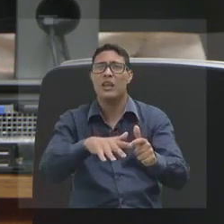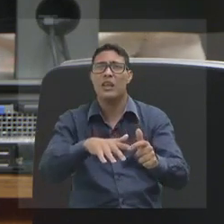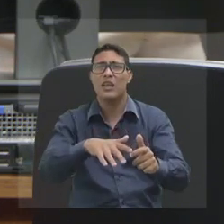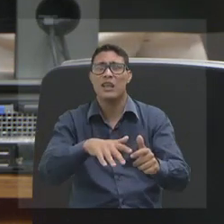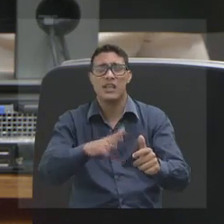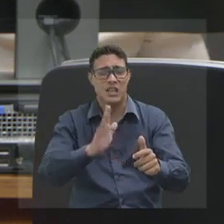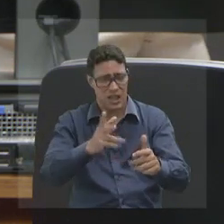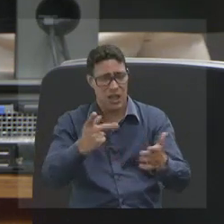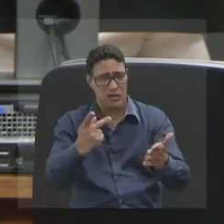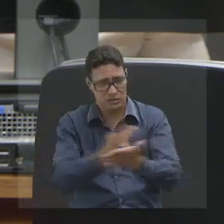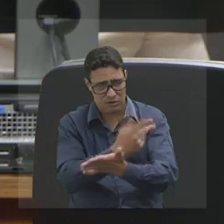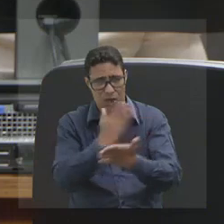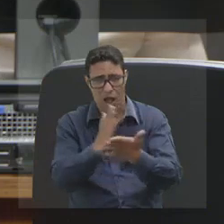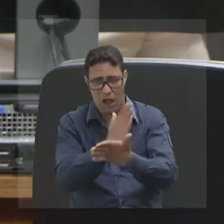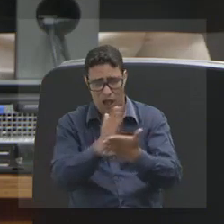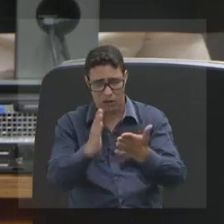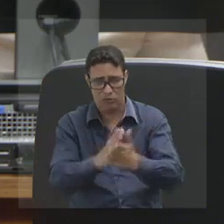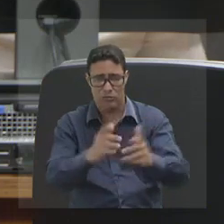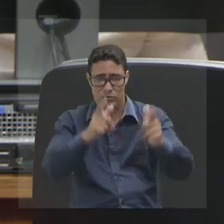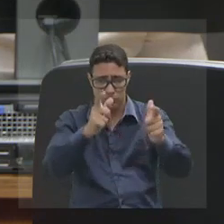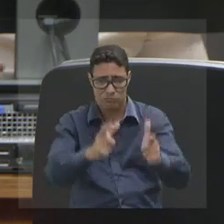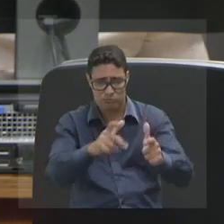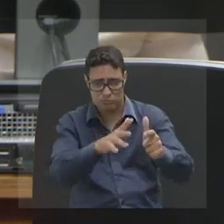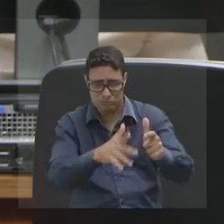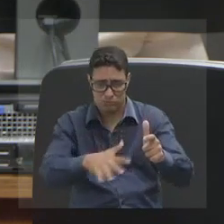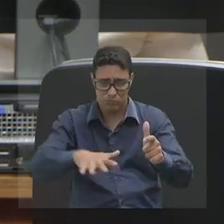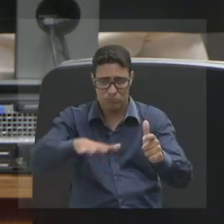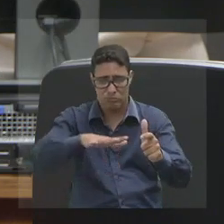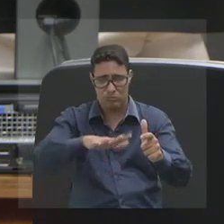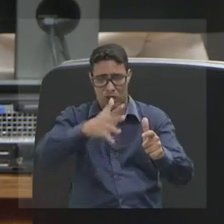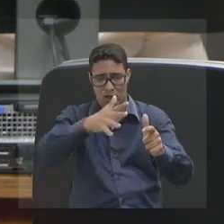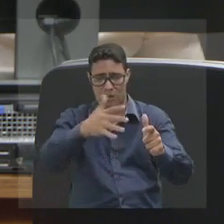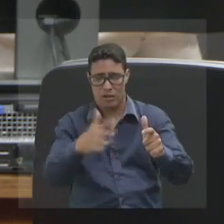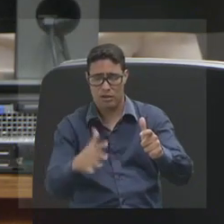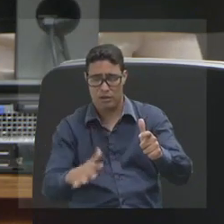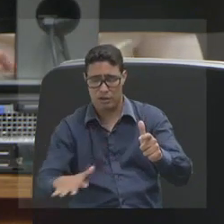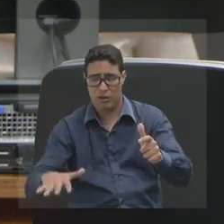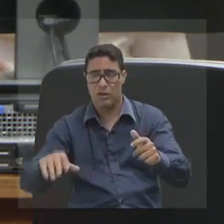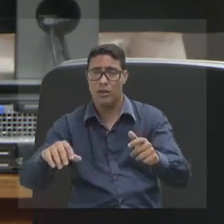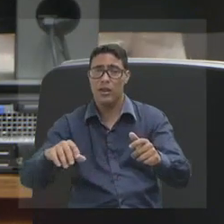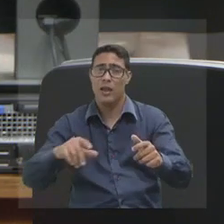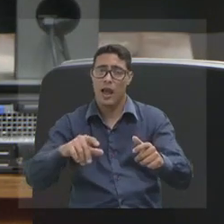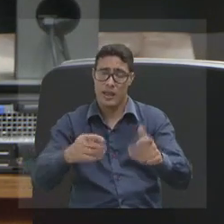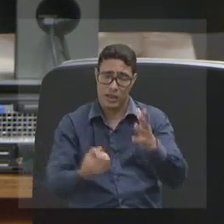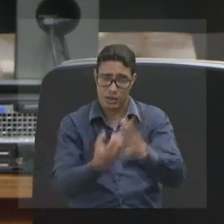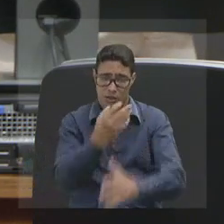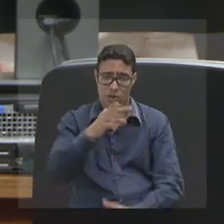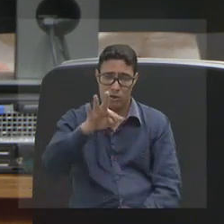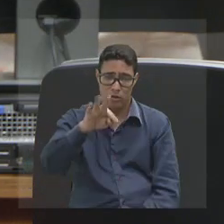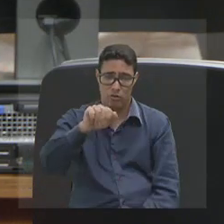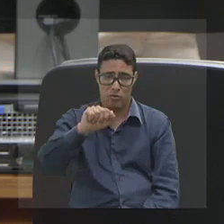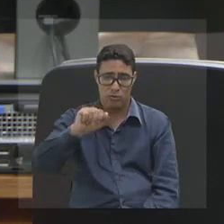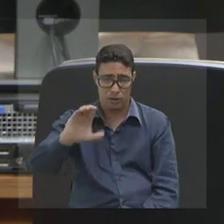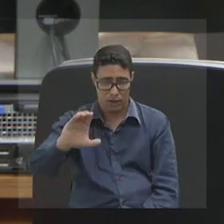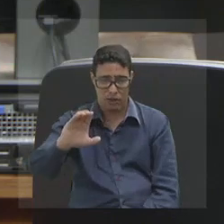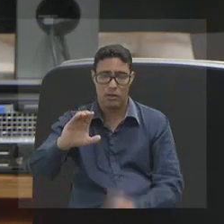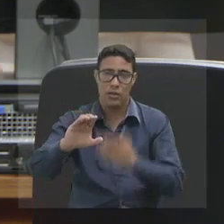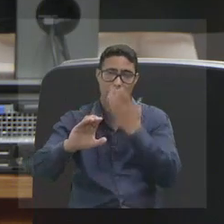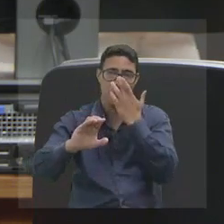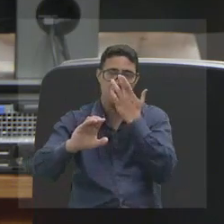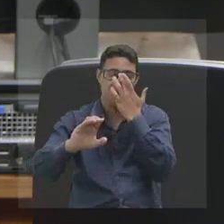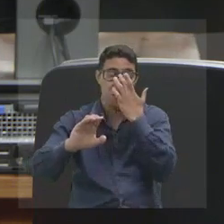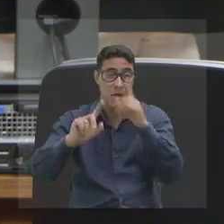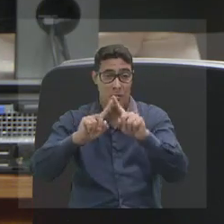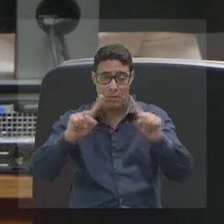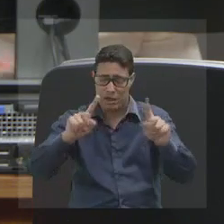piscinões e acabou sendo celebrado um táxi aonde está muito próximo a O